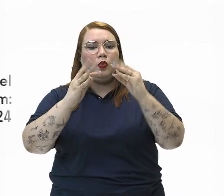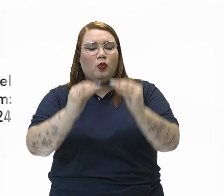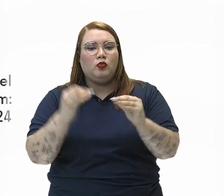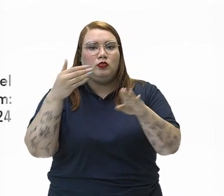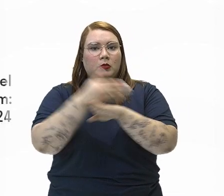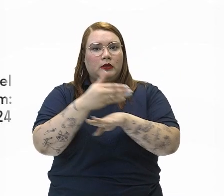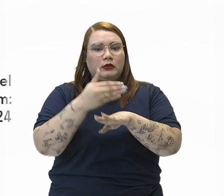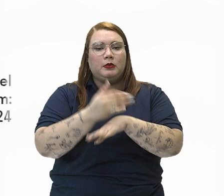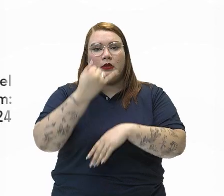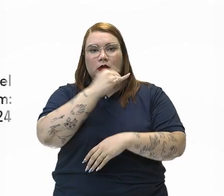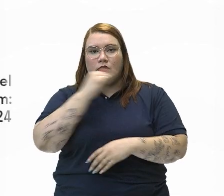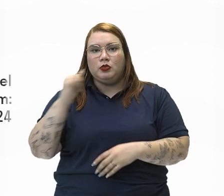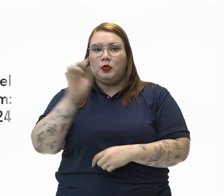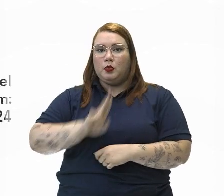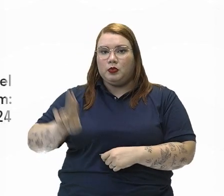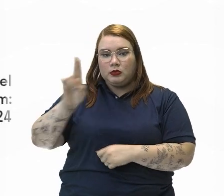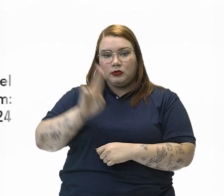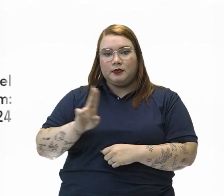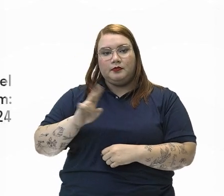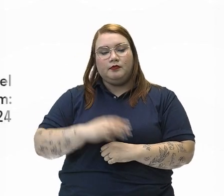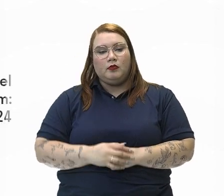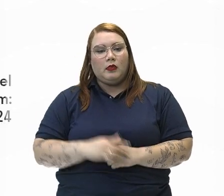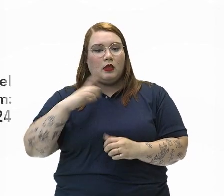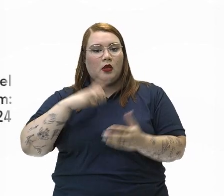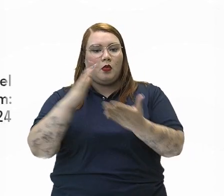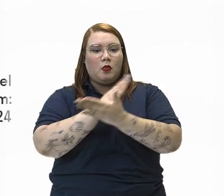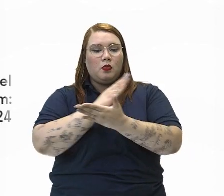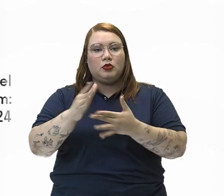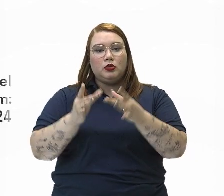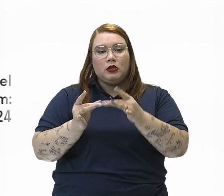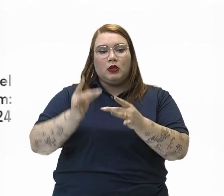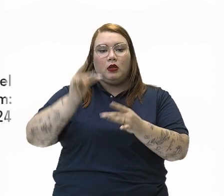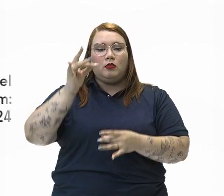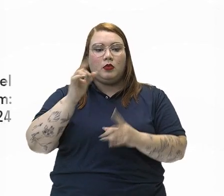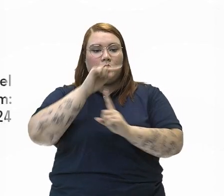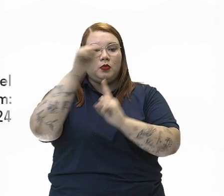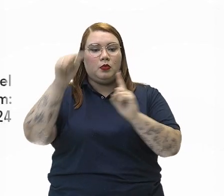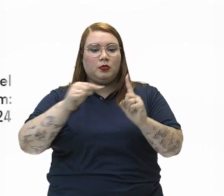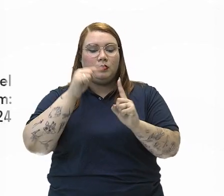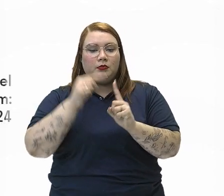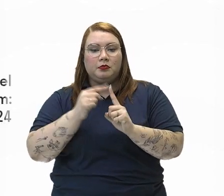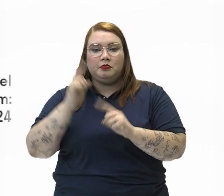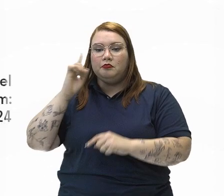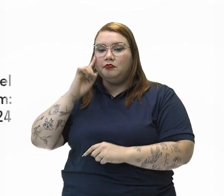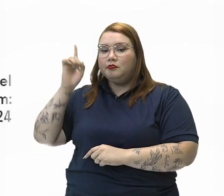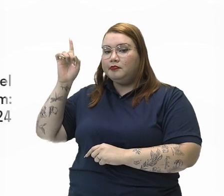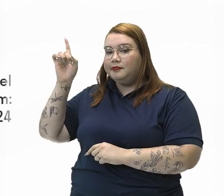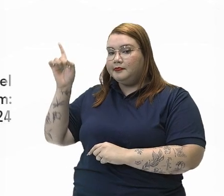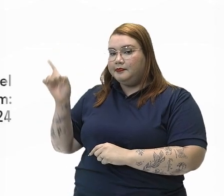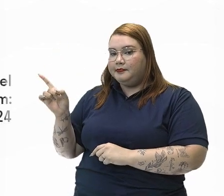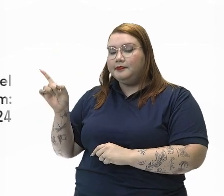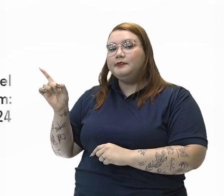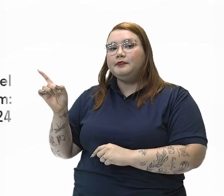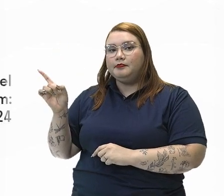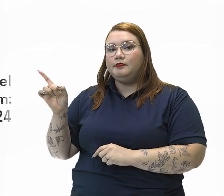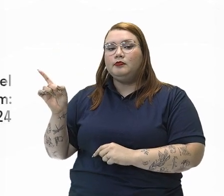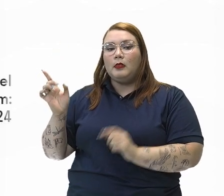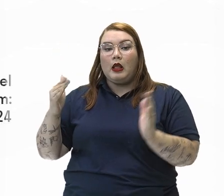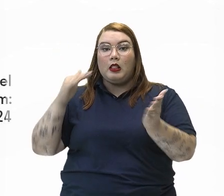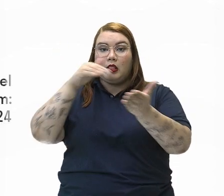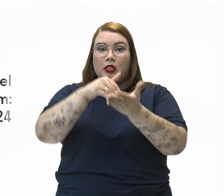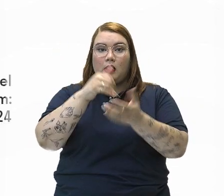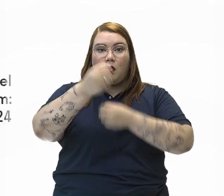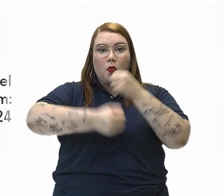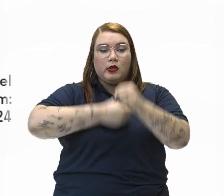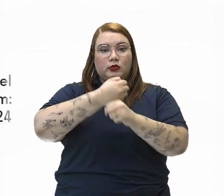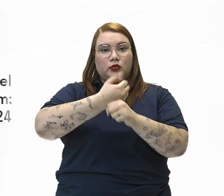todas e todos. Né? Então, a gente trouxe aqui alguns detalhamentos desse objetivo, algumas metas, né, que até